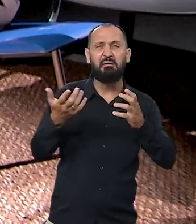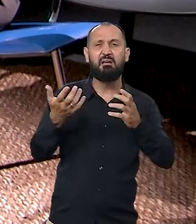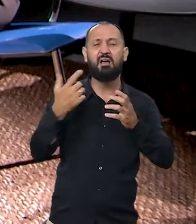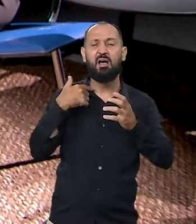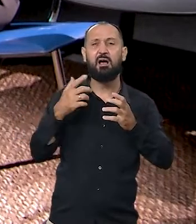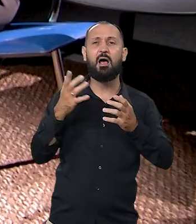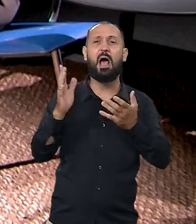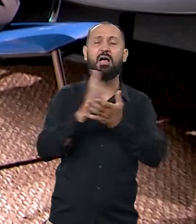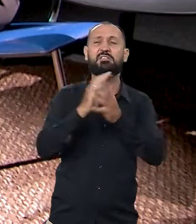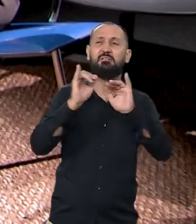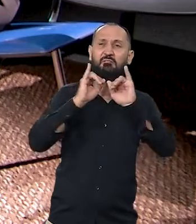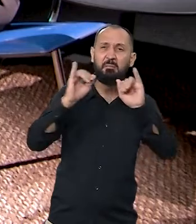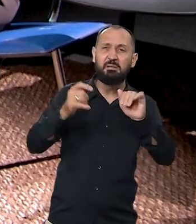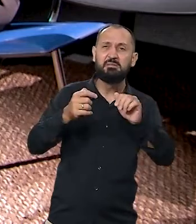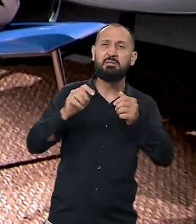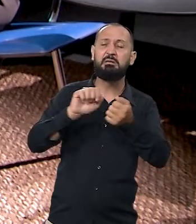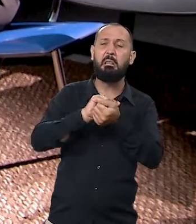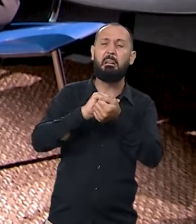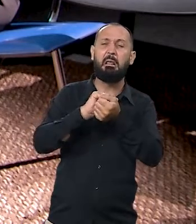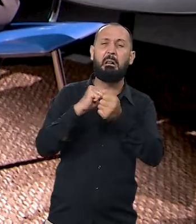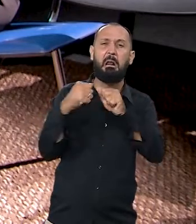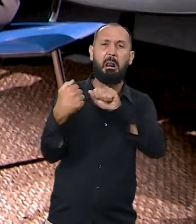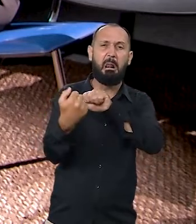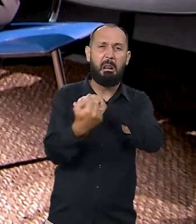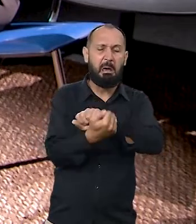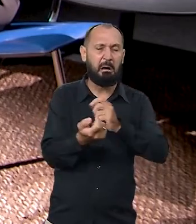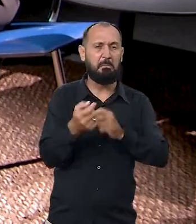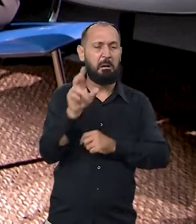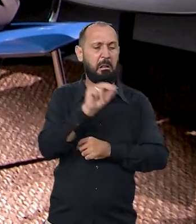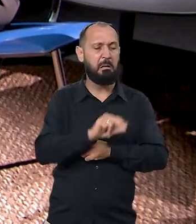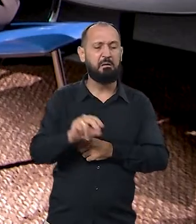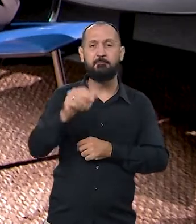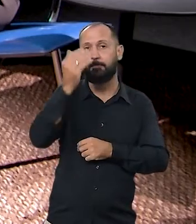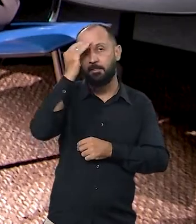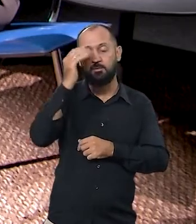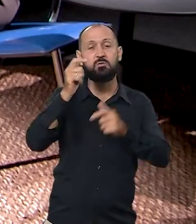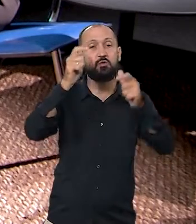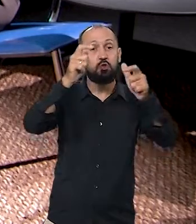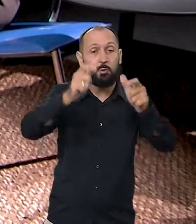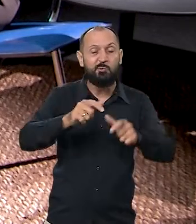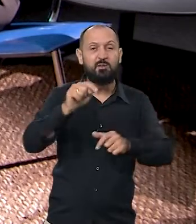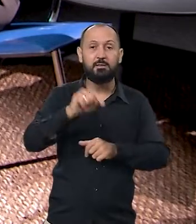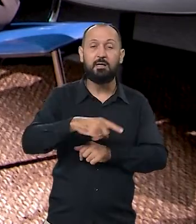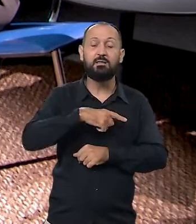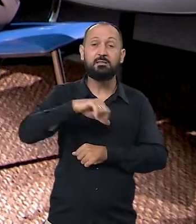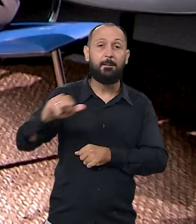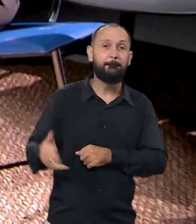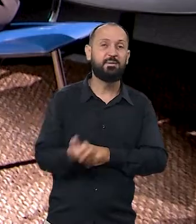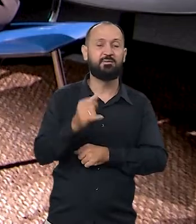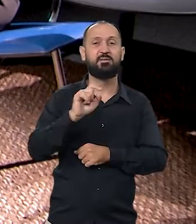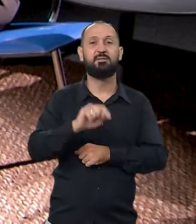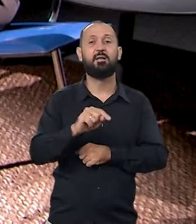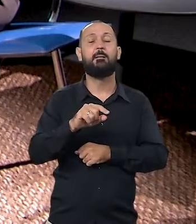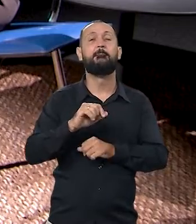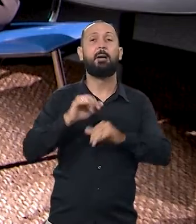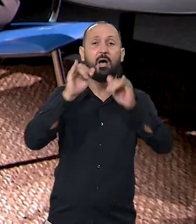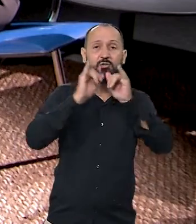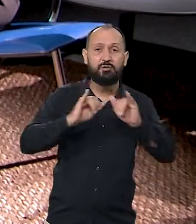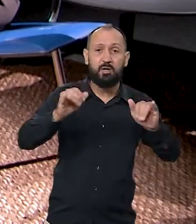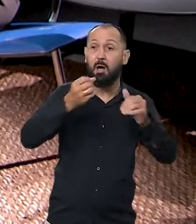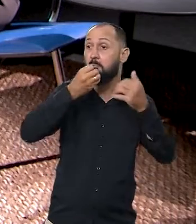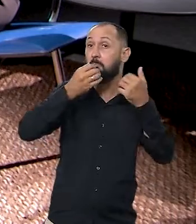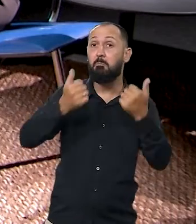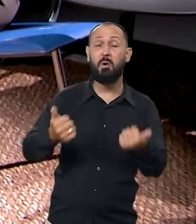as orientações distorcidas, equivocadas, de pessoa que não entende que esse espaço ele tem que ser aproveitado para